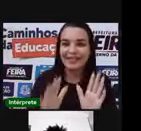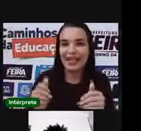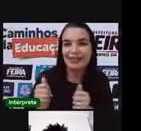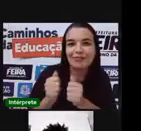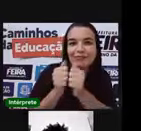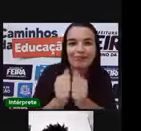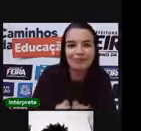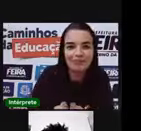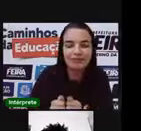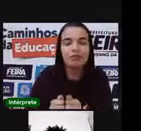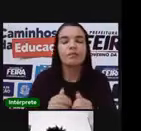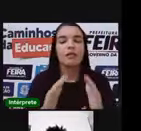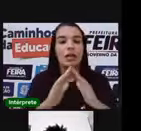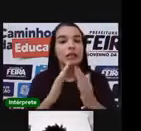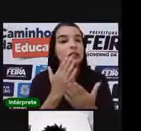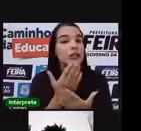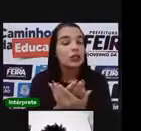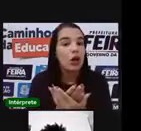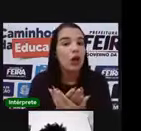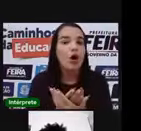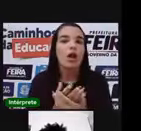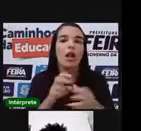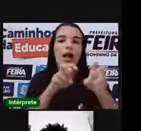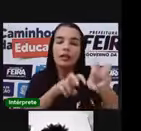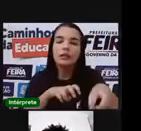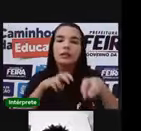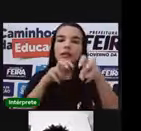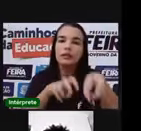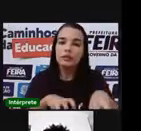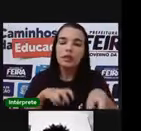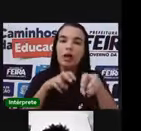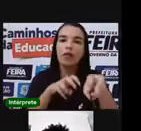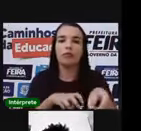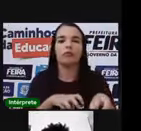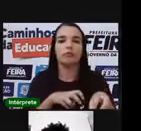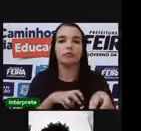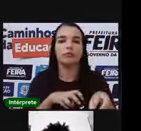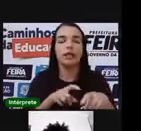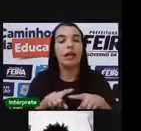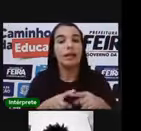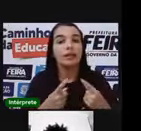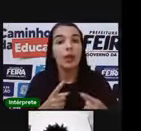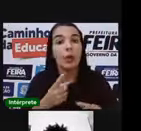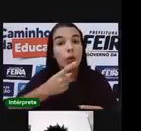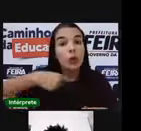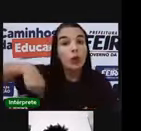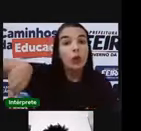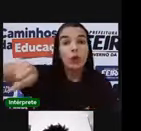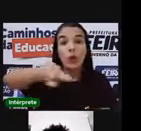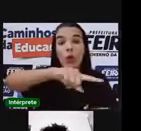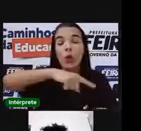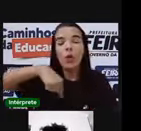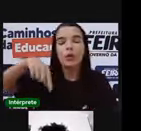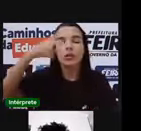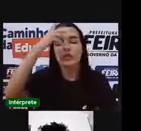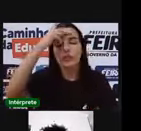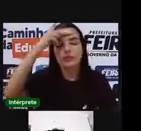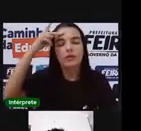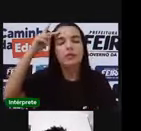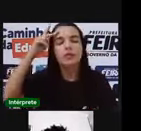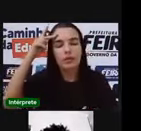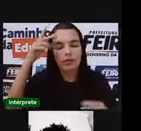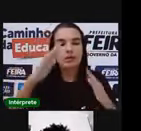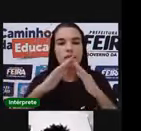estão assentadas lá nesse território que a gente chama de escola do campo. Então, toda a gente aí das escolas do campo também é o